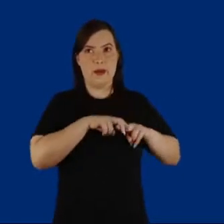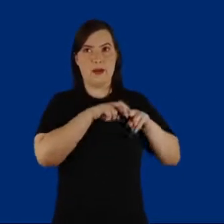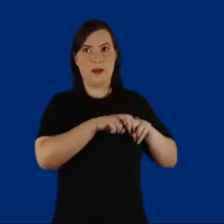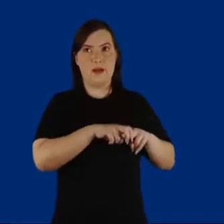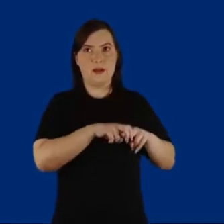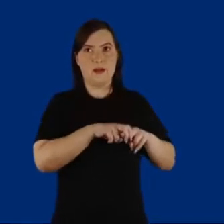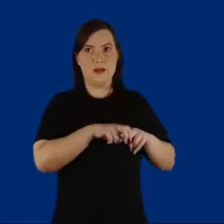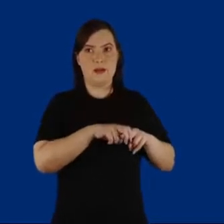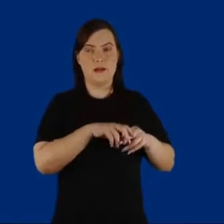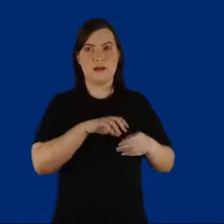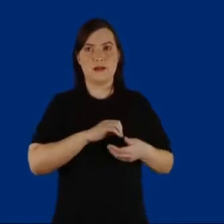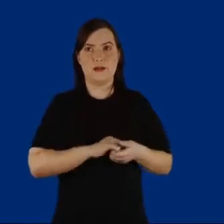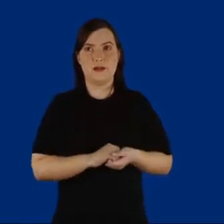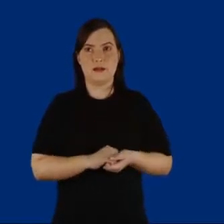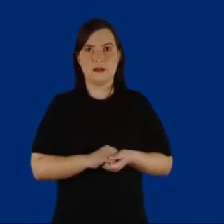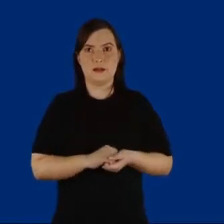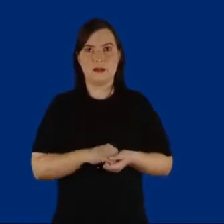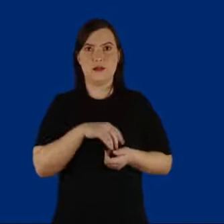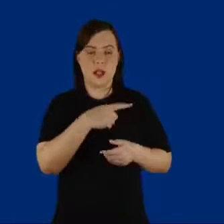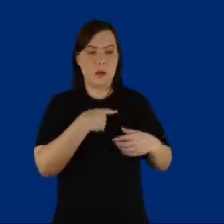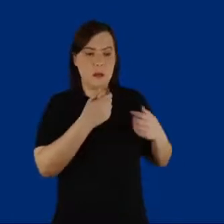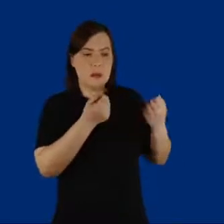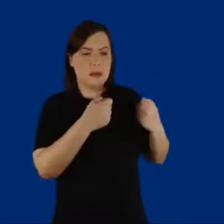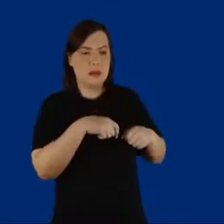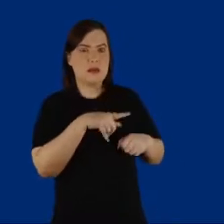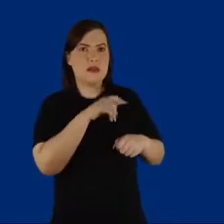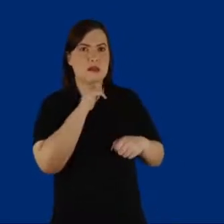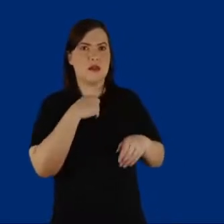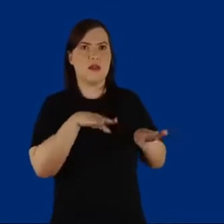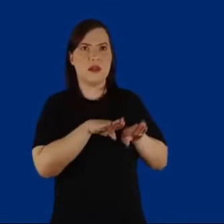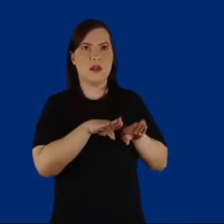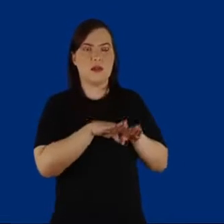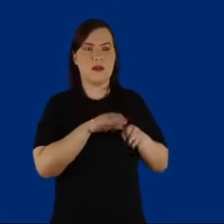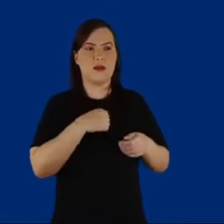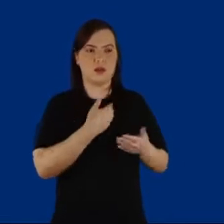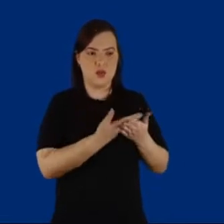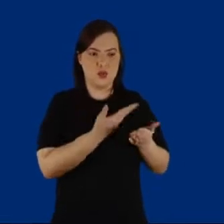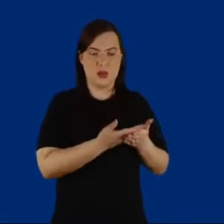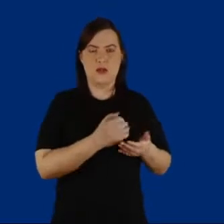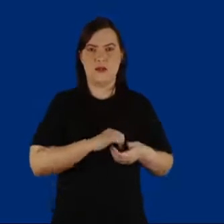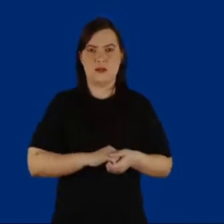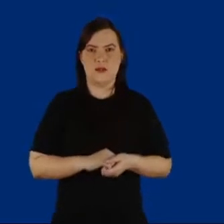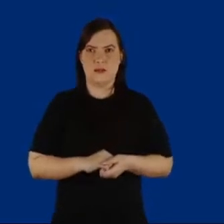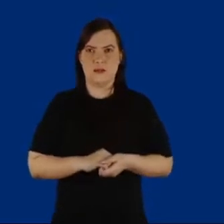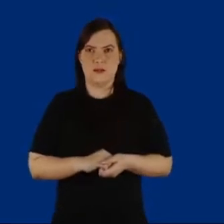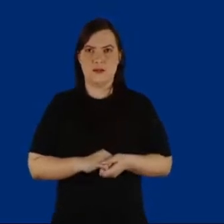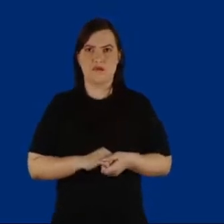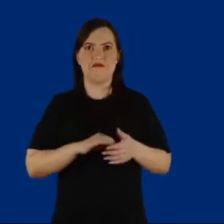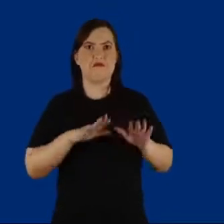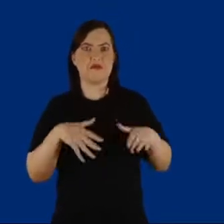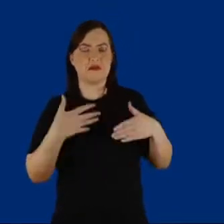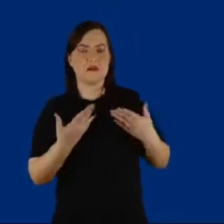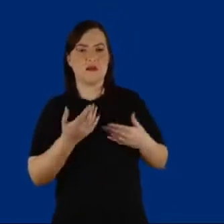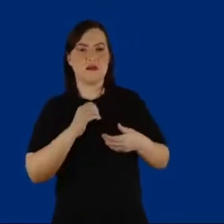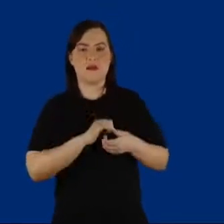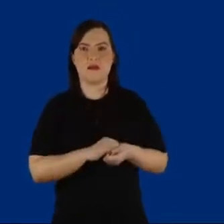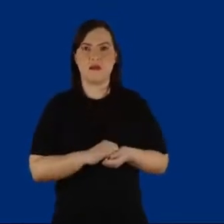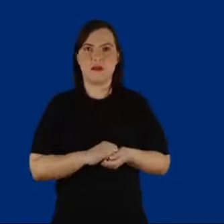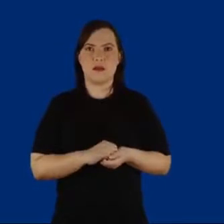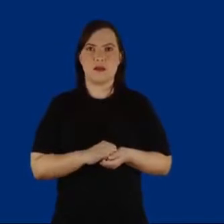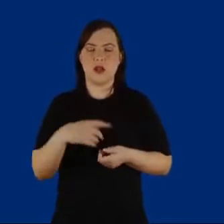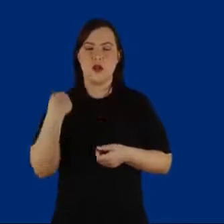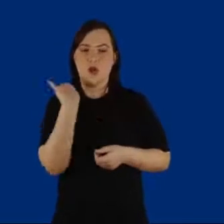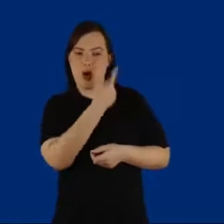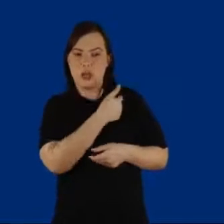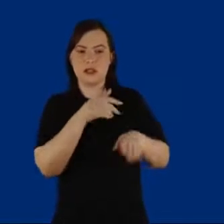themselves. Isso é possível para os estudantes. Então, nós